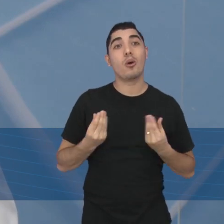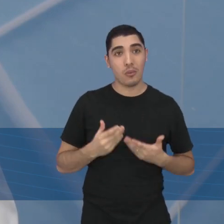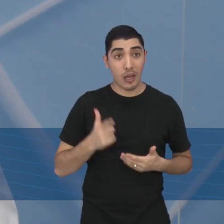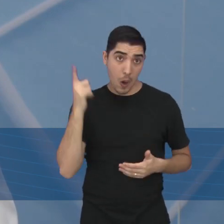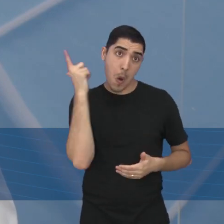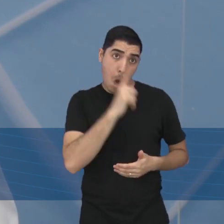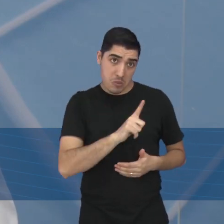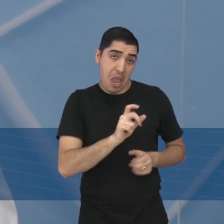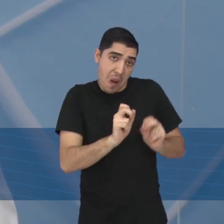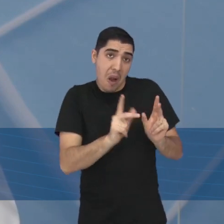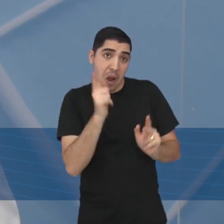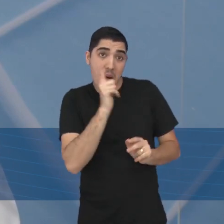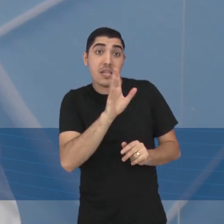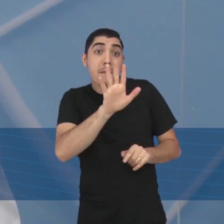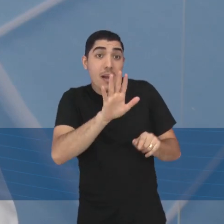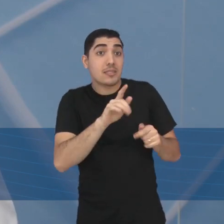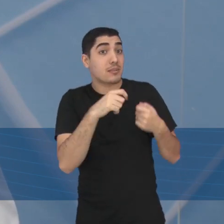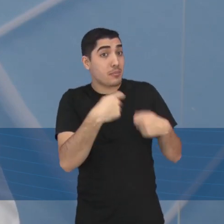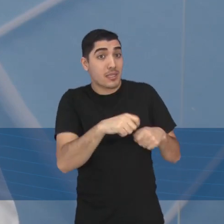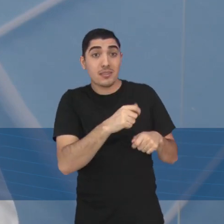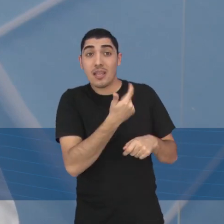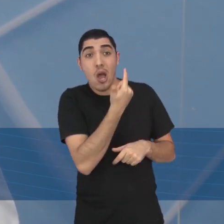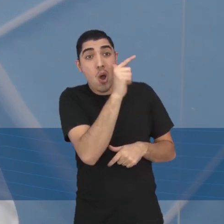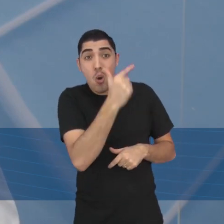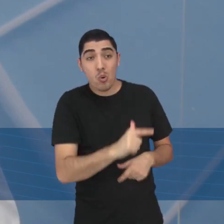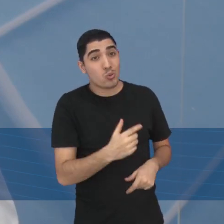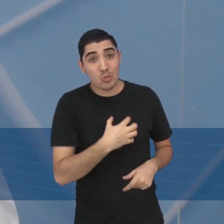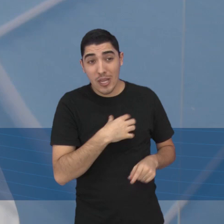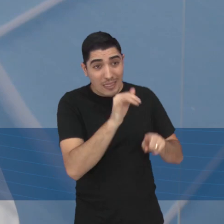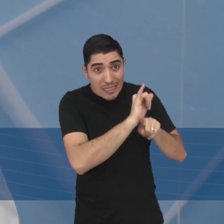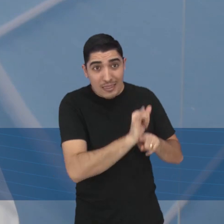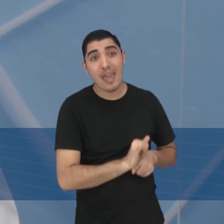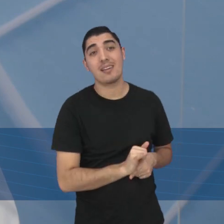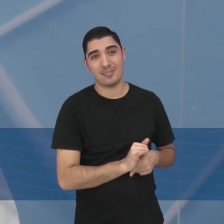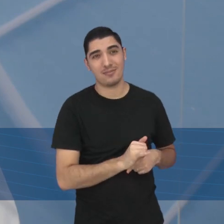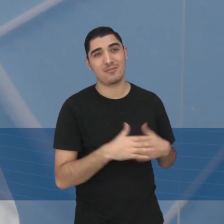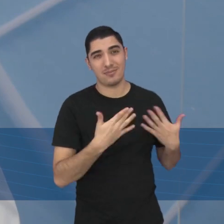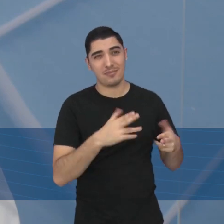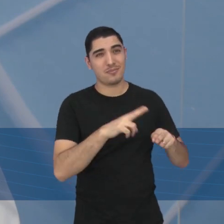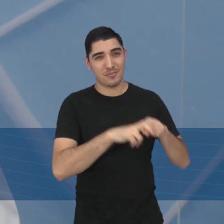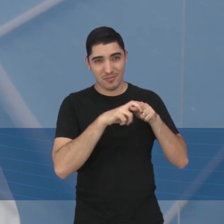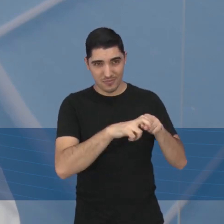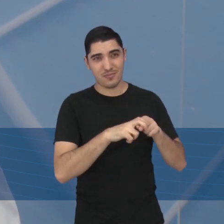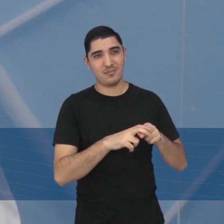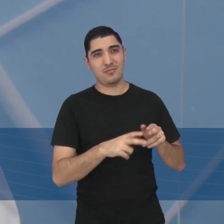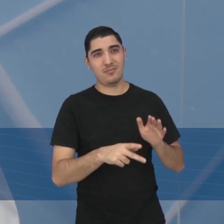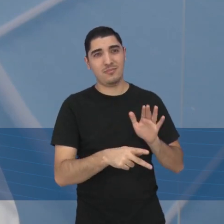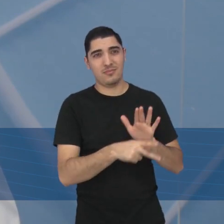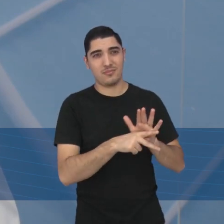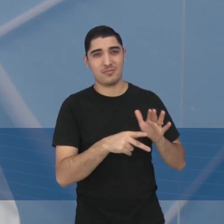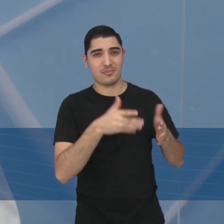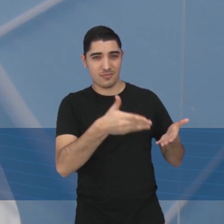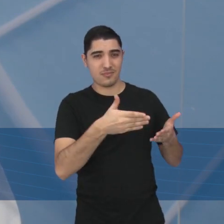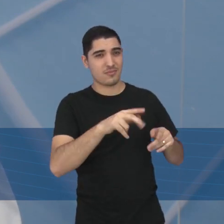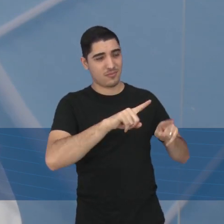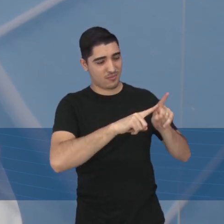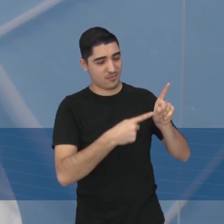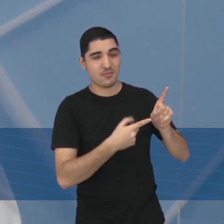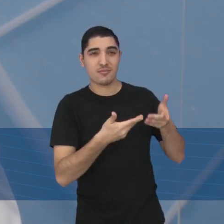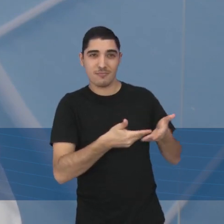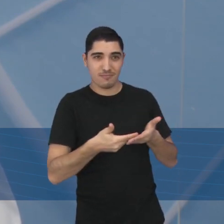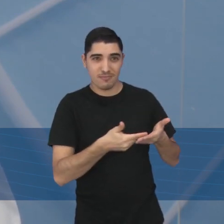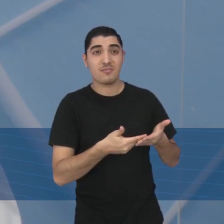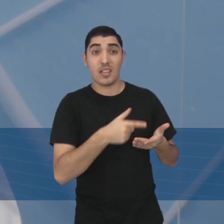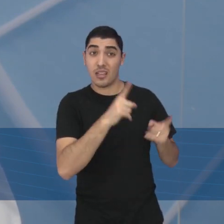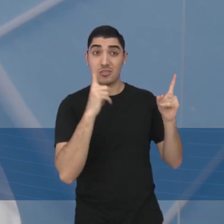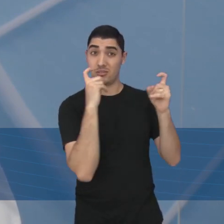ter outras coisas para ela conseguir escalar essa montanha. E o puerpério, né, que é a fase do pós-parto, que dura aí até 2 anos, é um